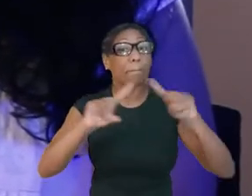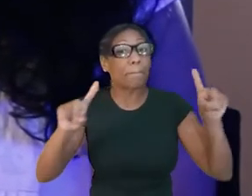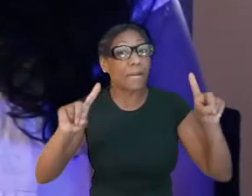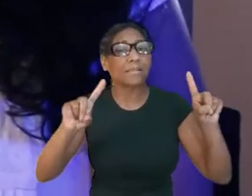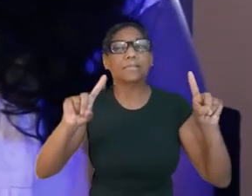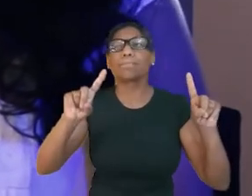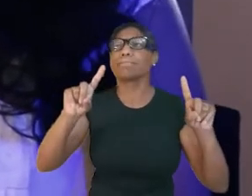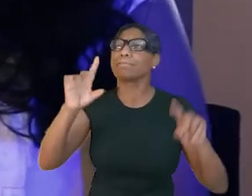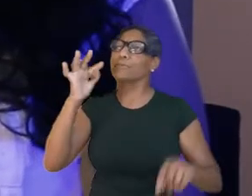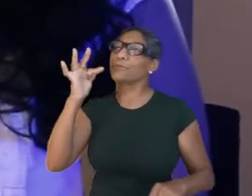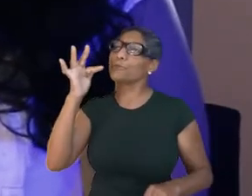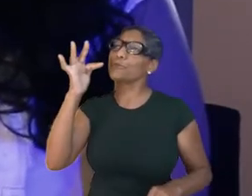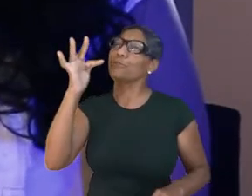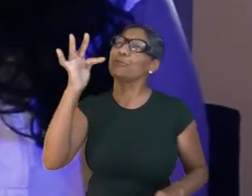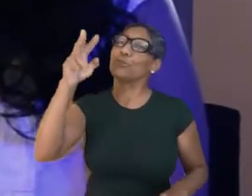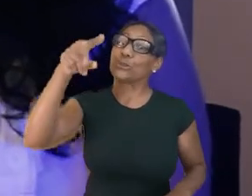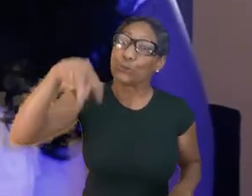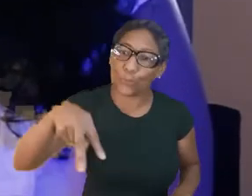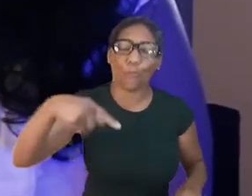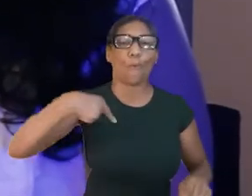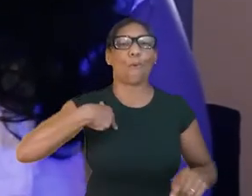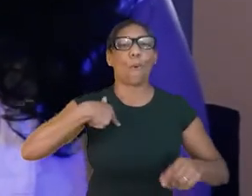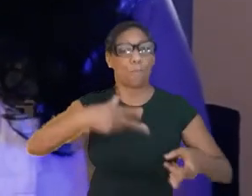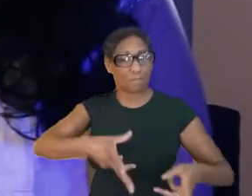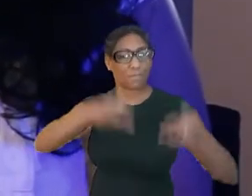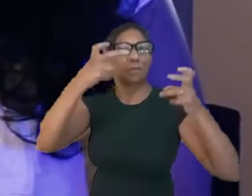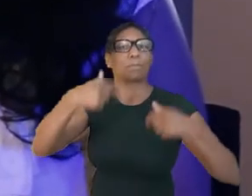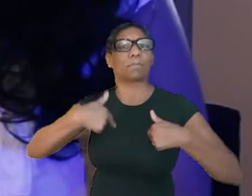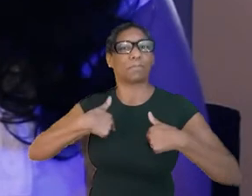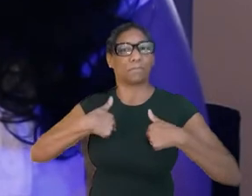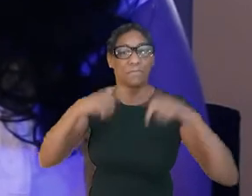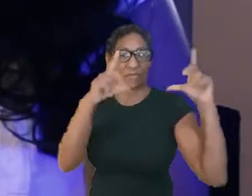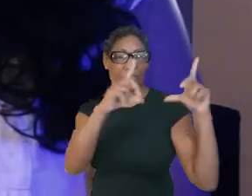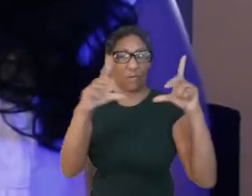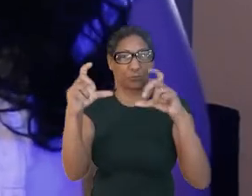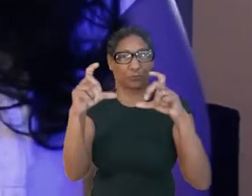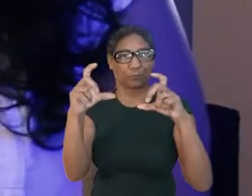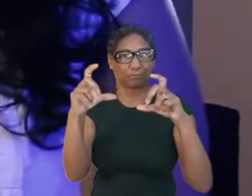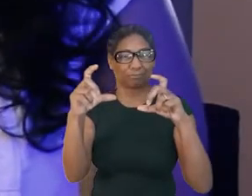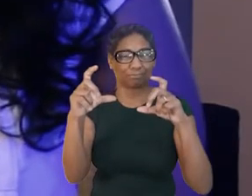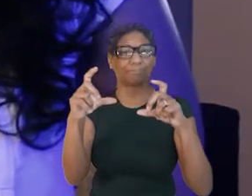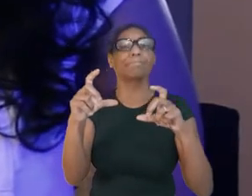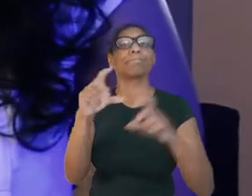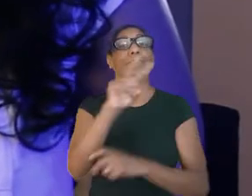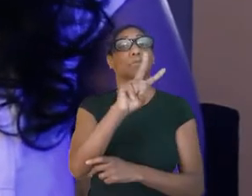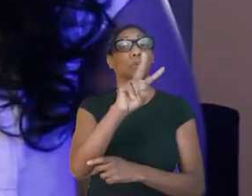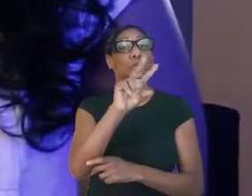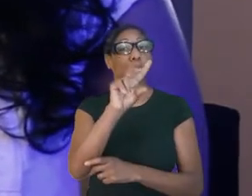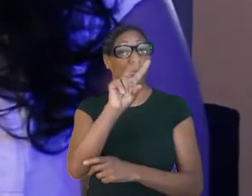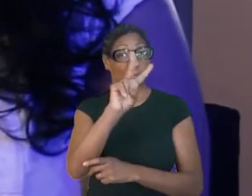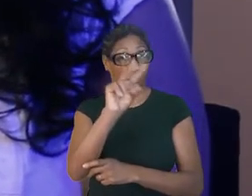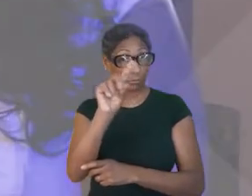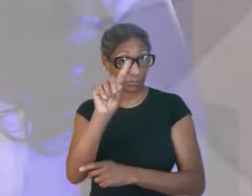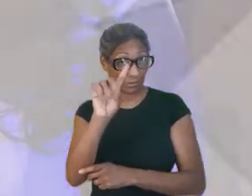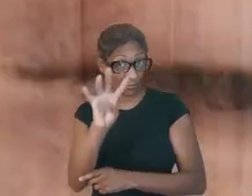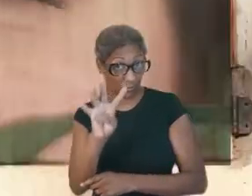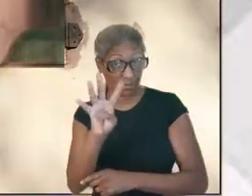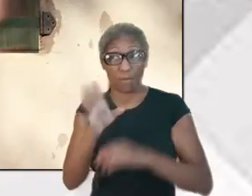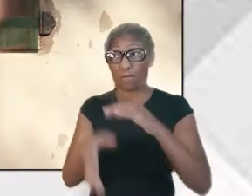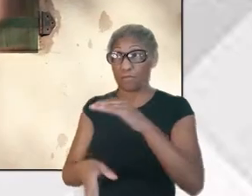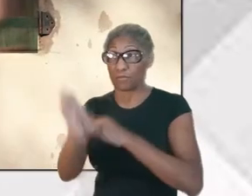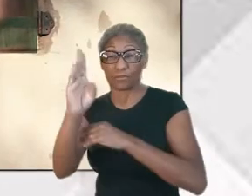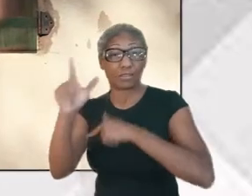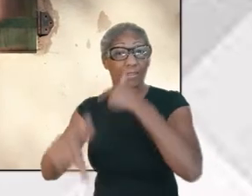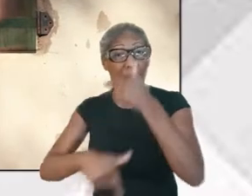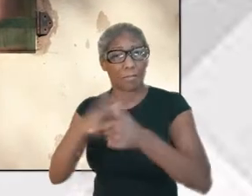muito longe de algo que eu me identificasse dentro da fotografia. E foi em 2014, numa viagem a trabalho